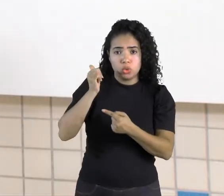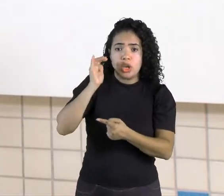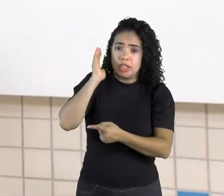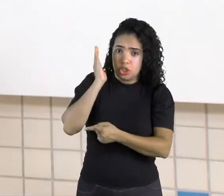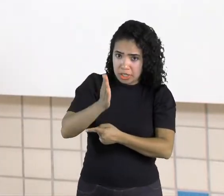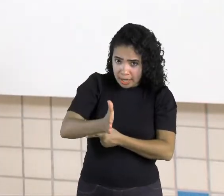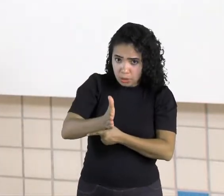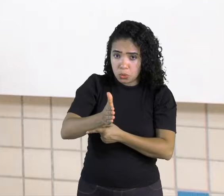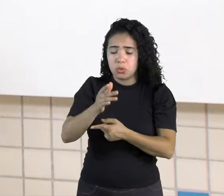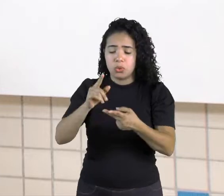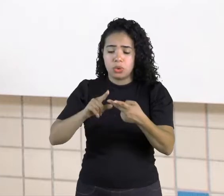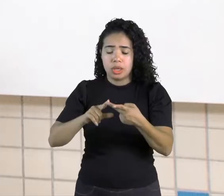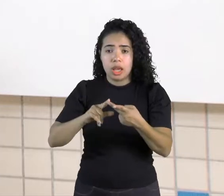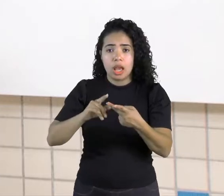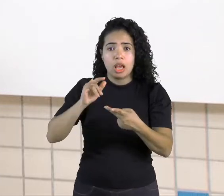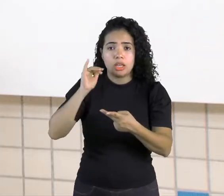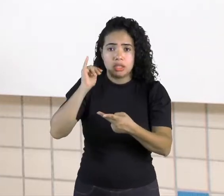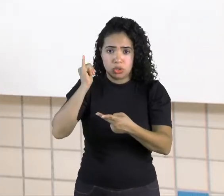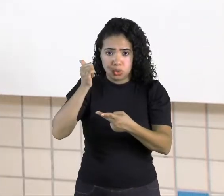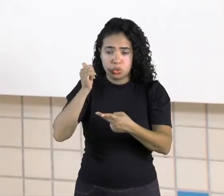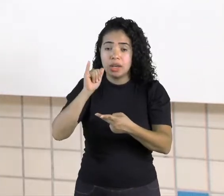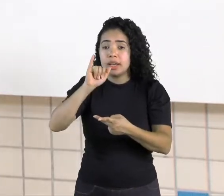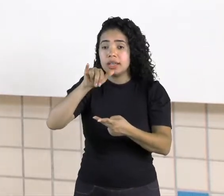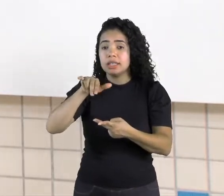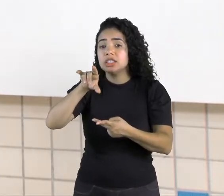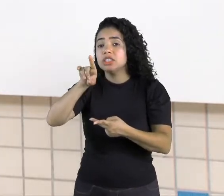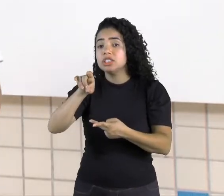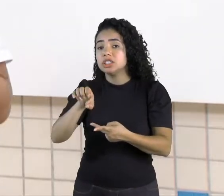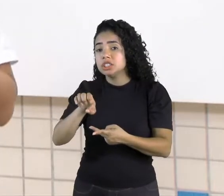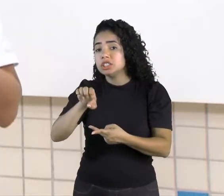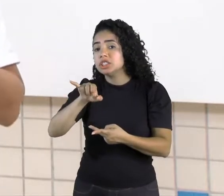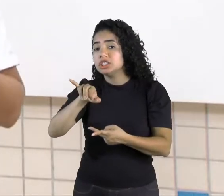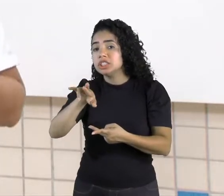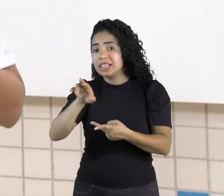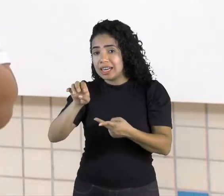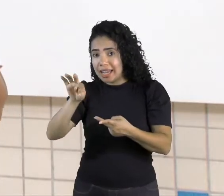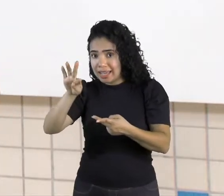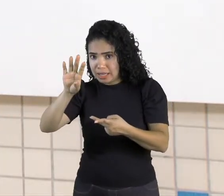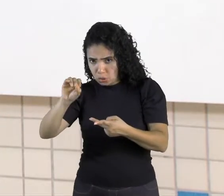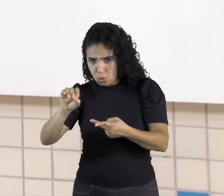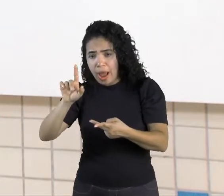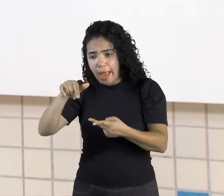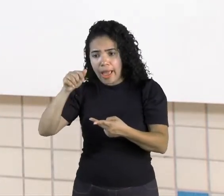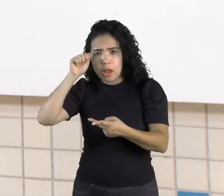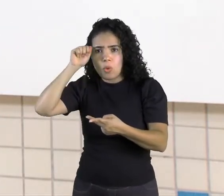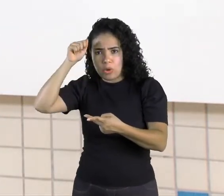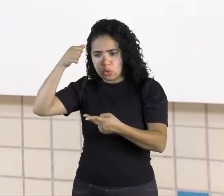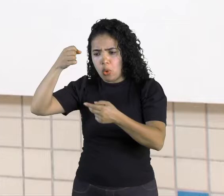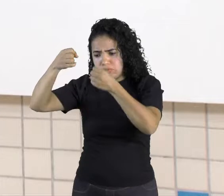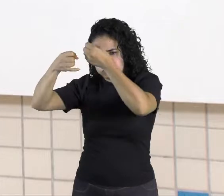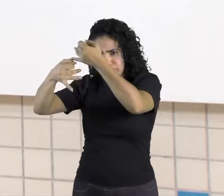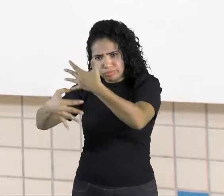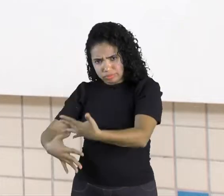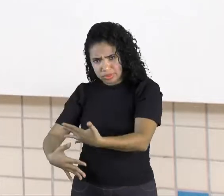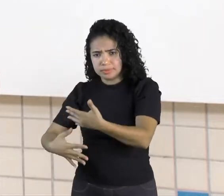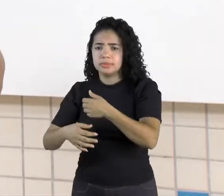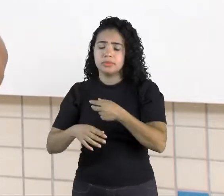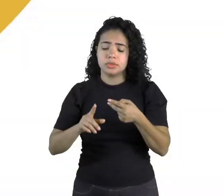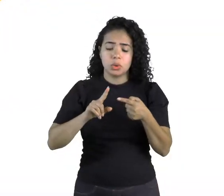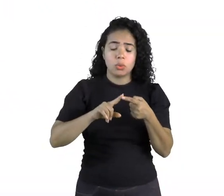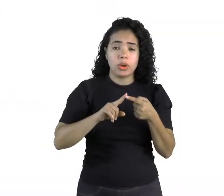e discursos indireto, tá certo? O que seria o discurso